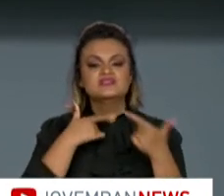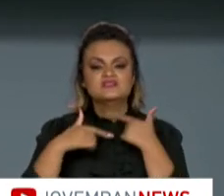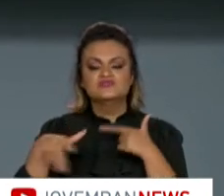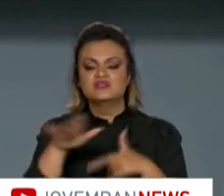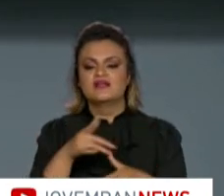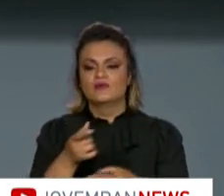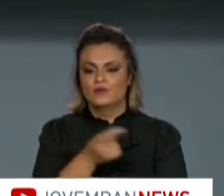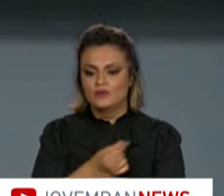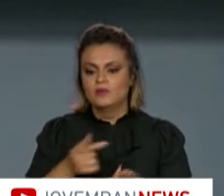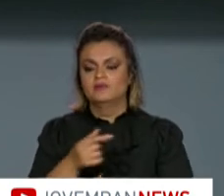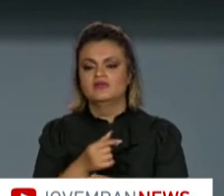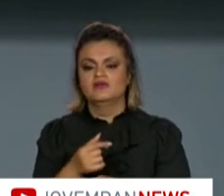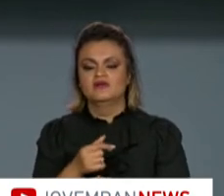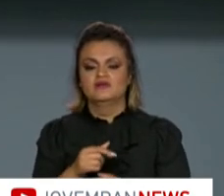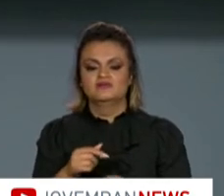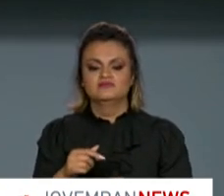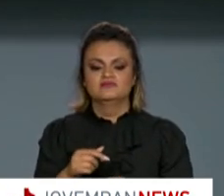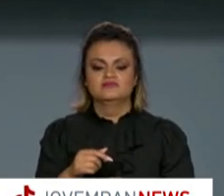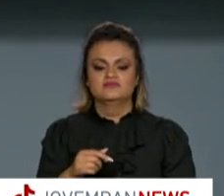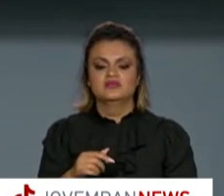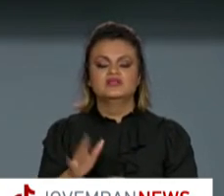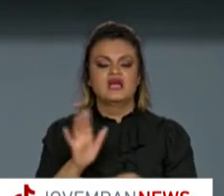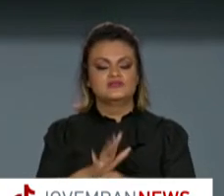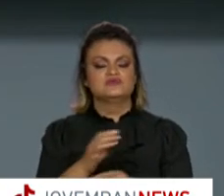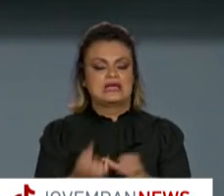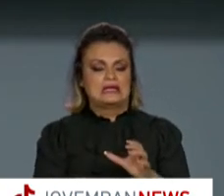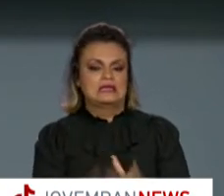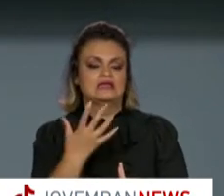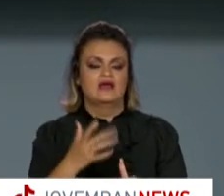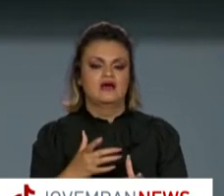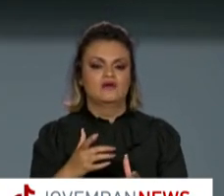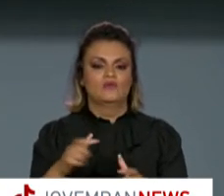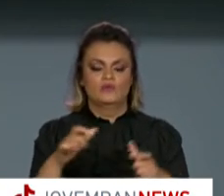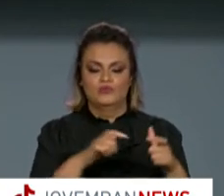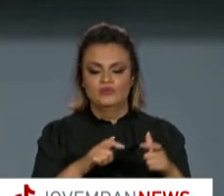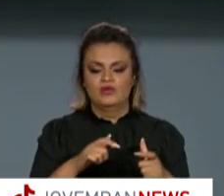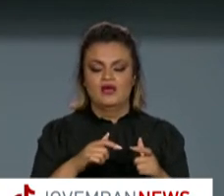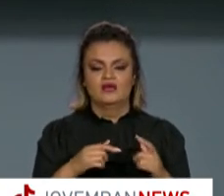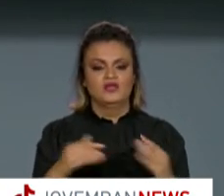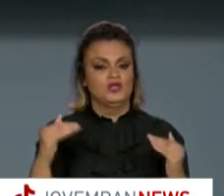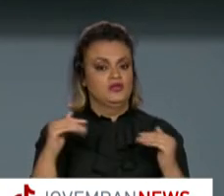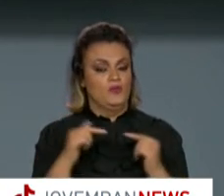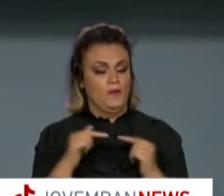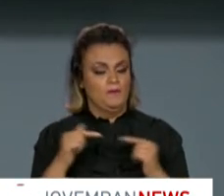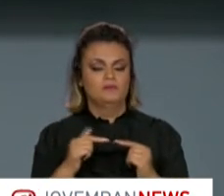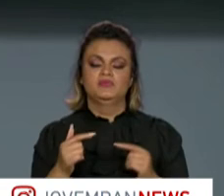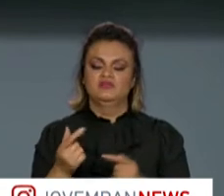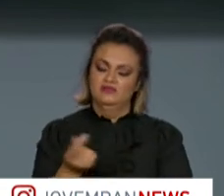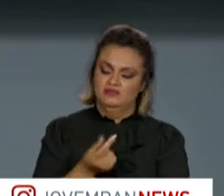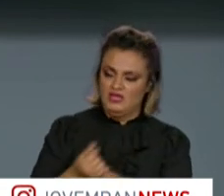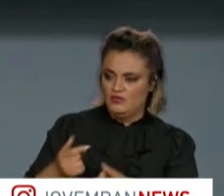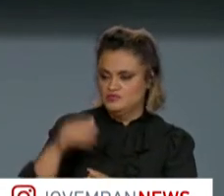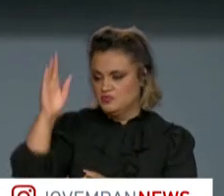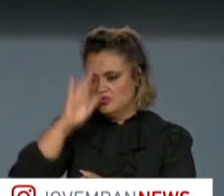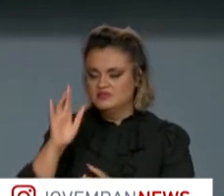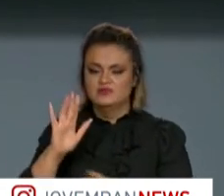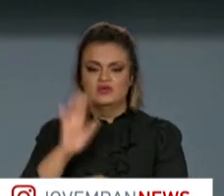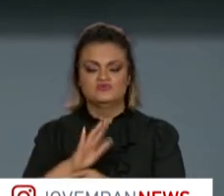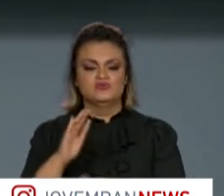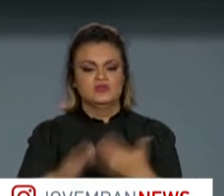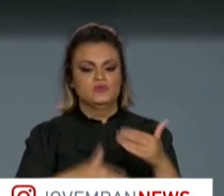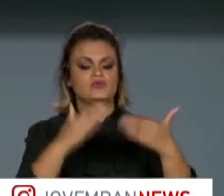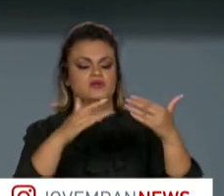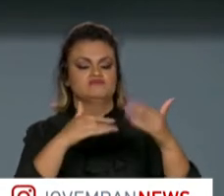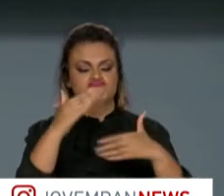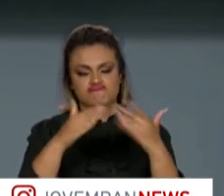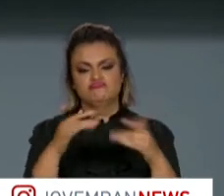área econômica de criar um ambiente favorável aos negócios no Brasil e ao crescimento